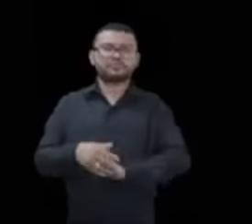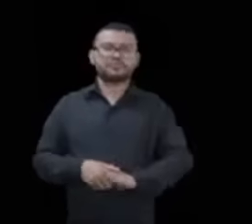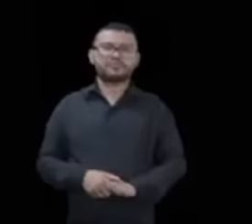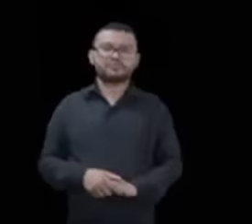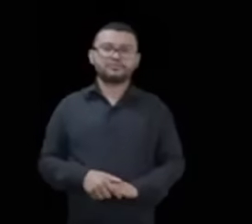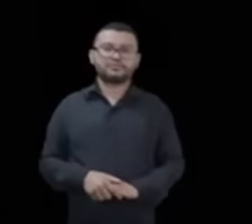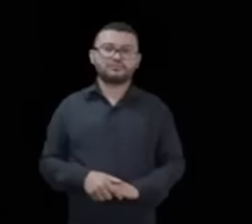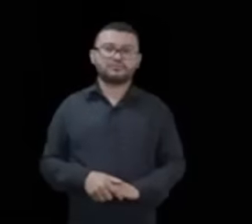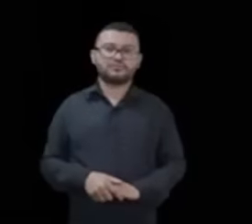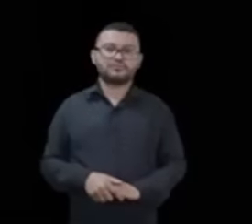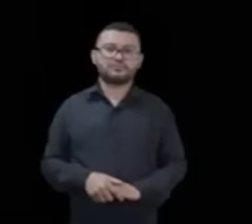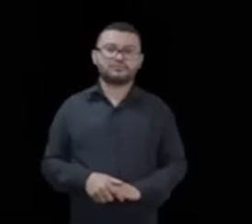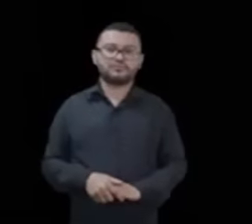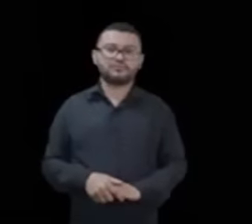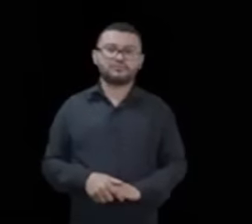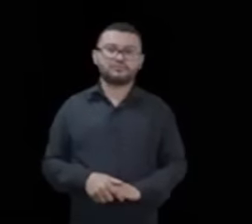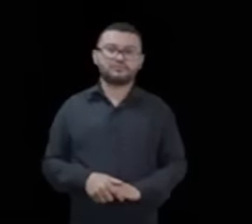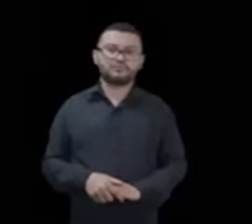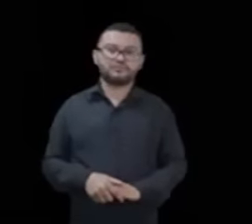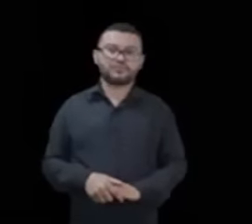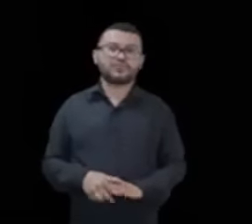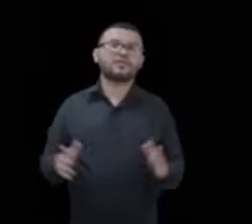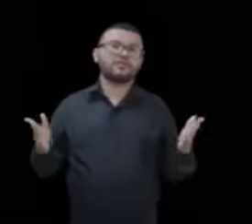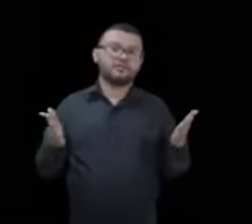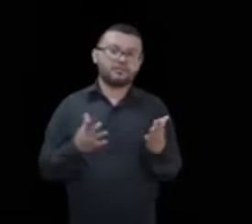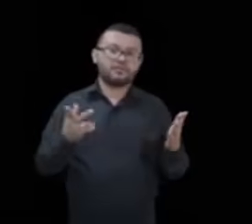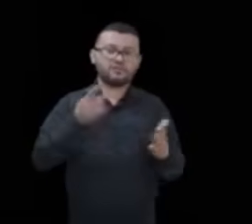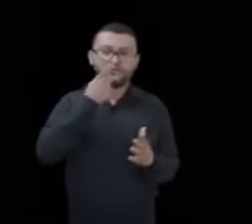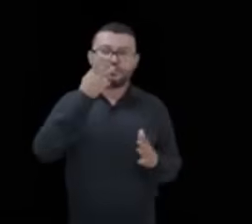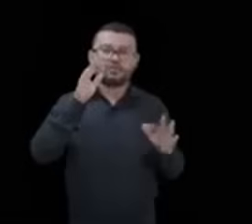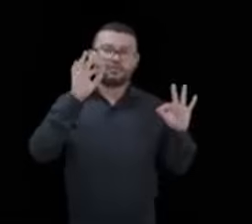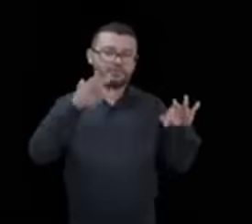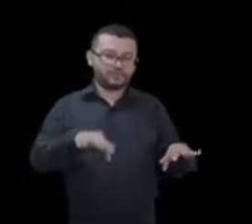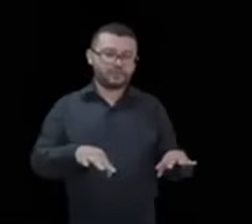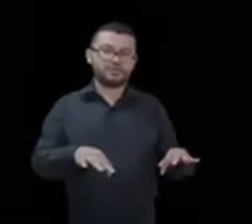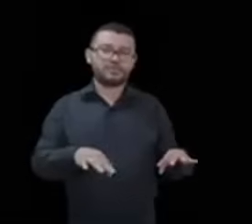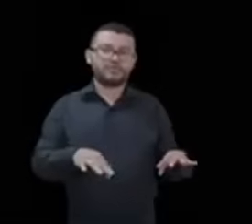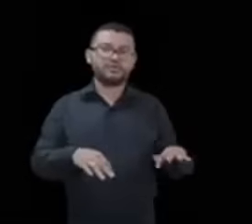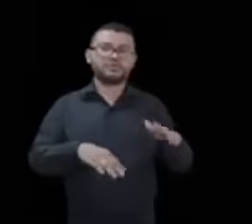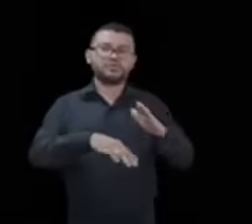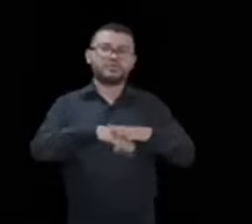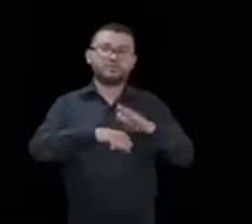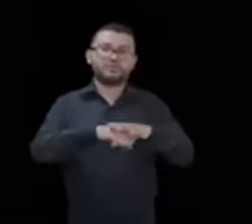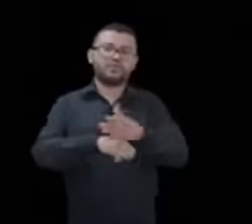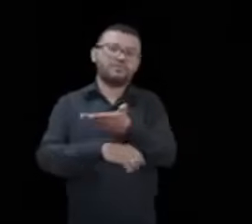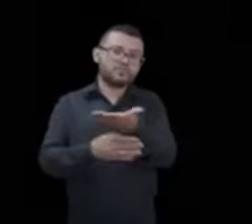aqui, de fato, encerrar fazendo um convite a vocês.